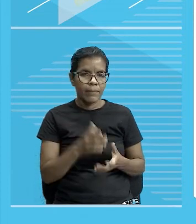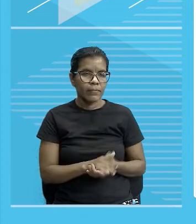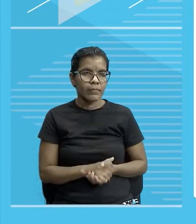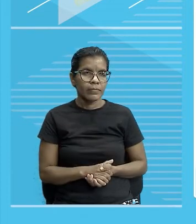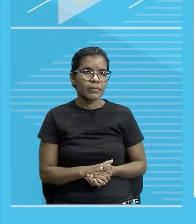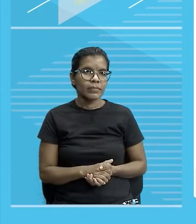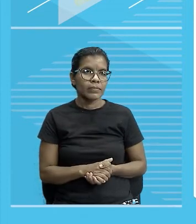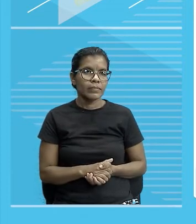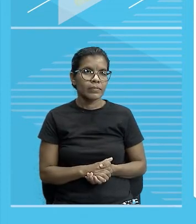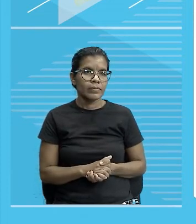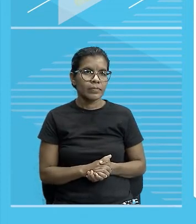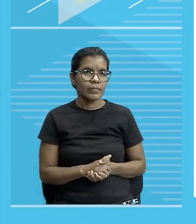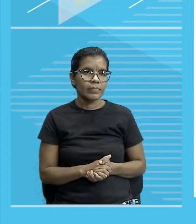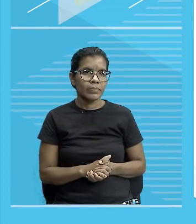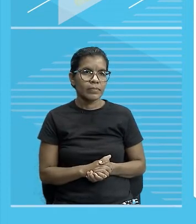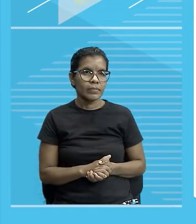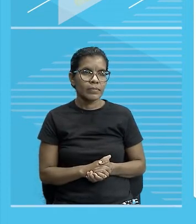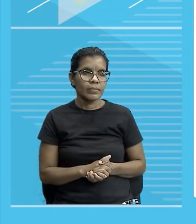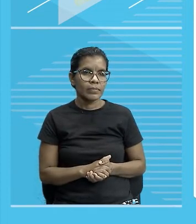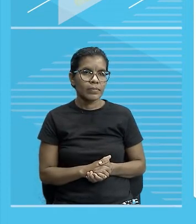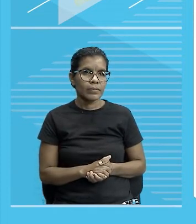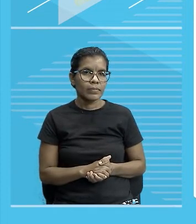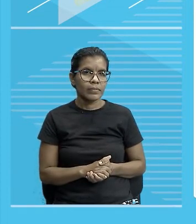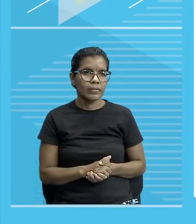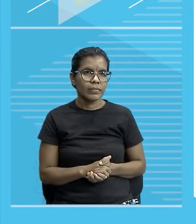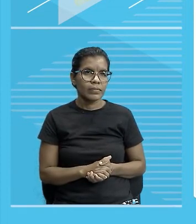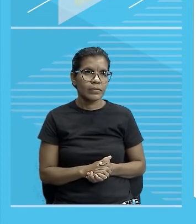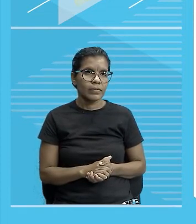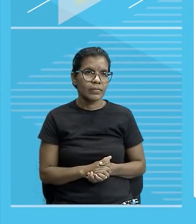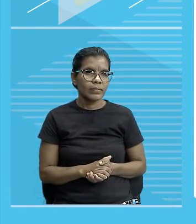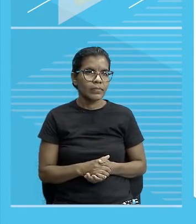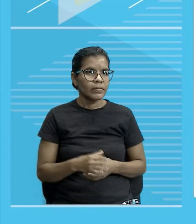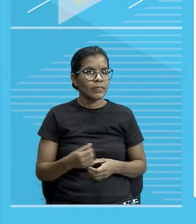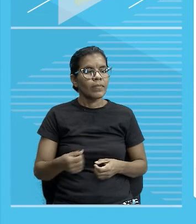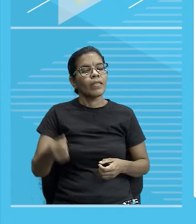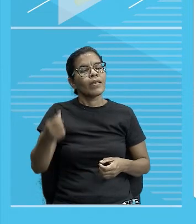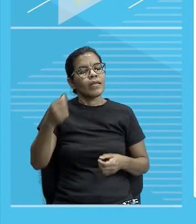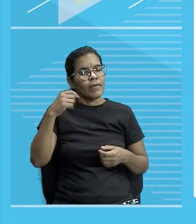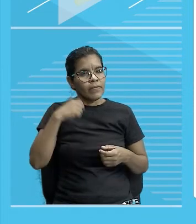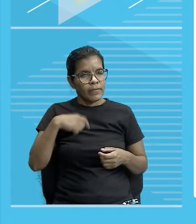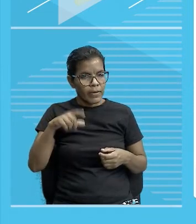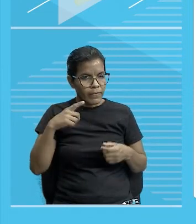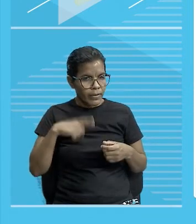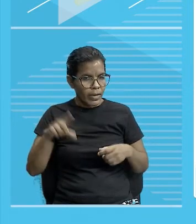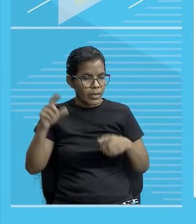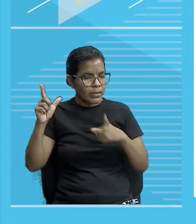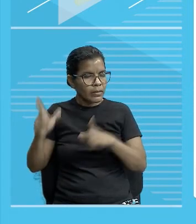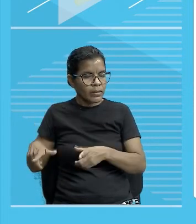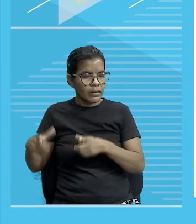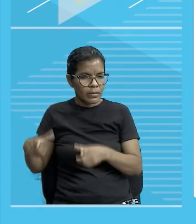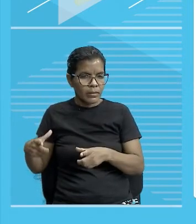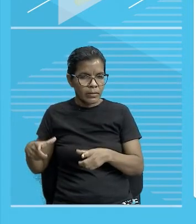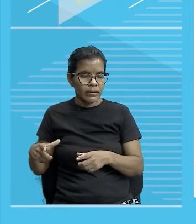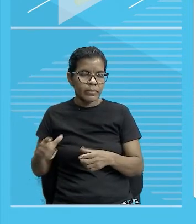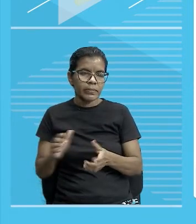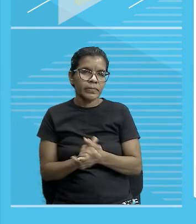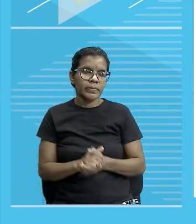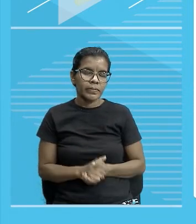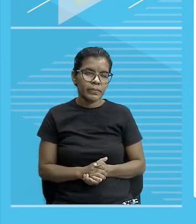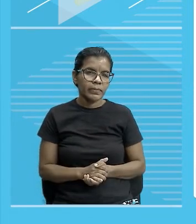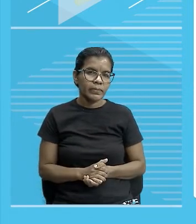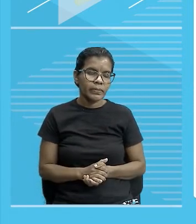então você vai ter que ficar do lado direito certo